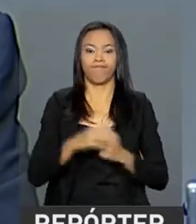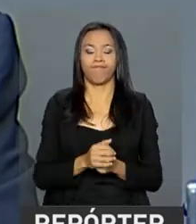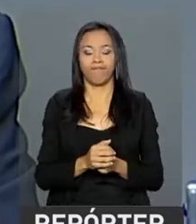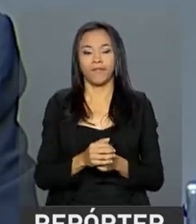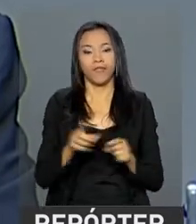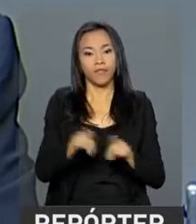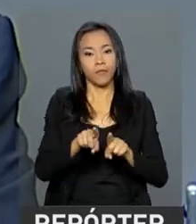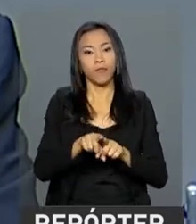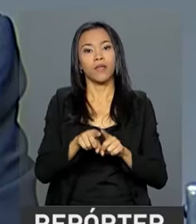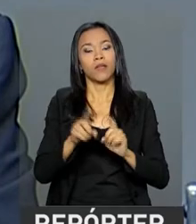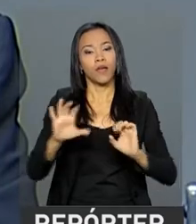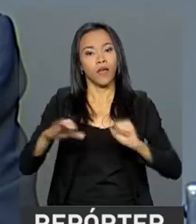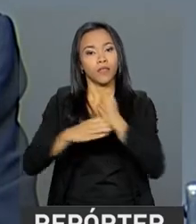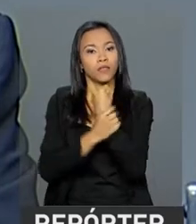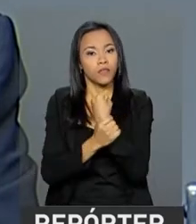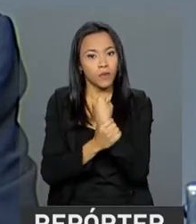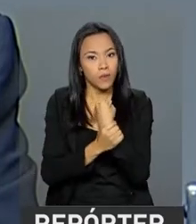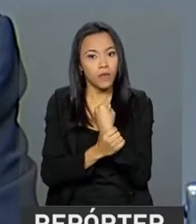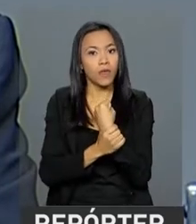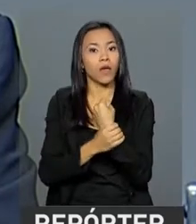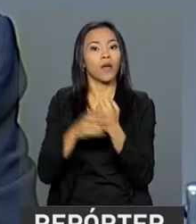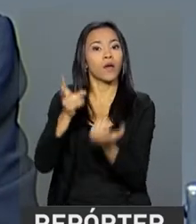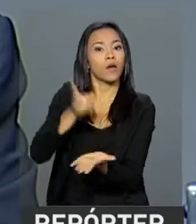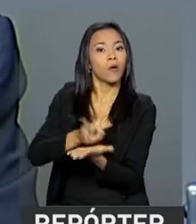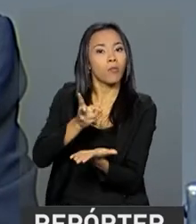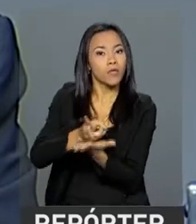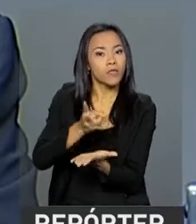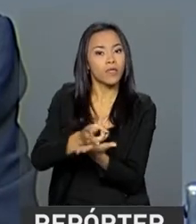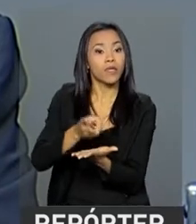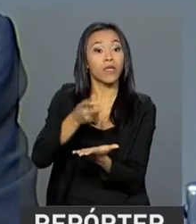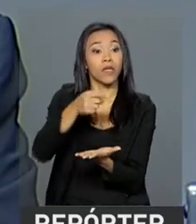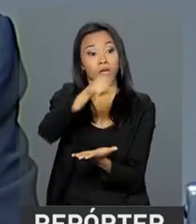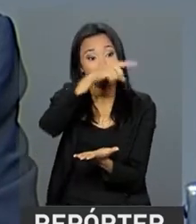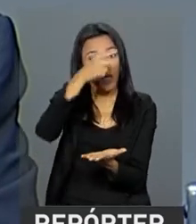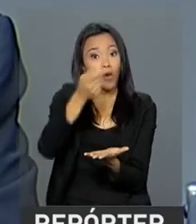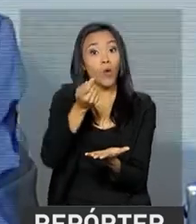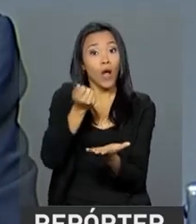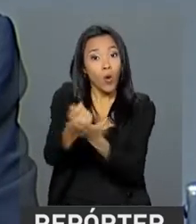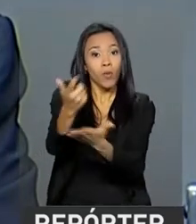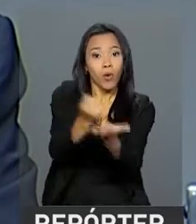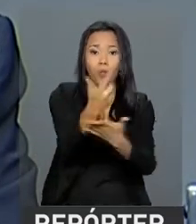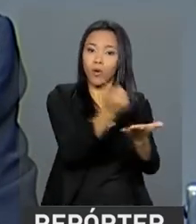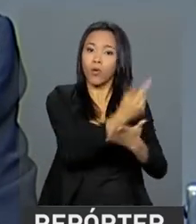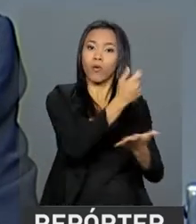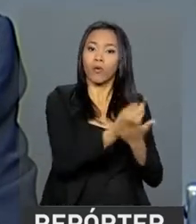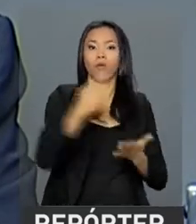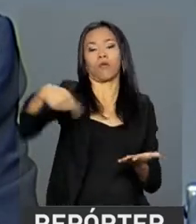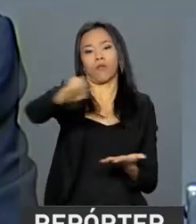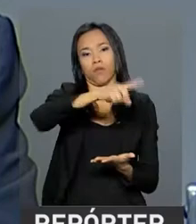assegurando a manutenção do poder de compra da população através de